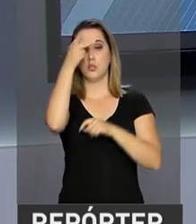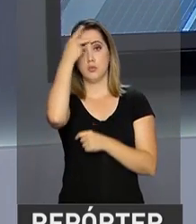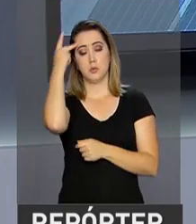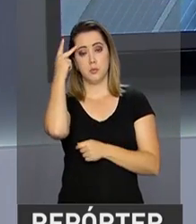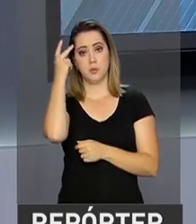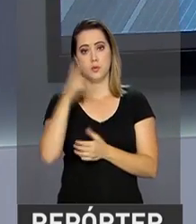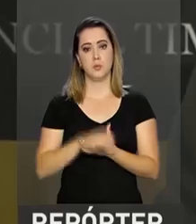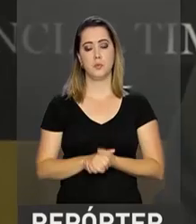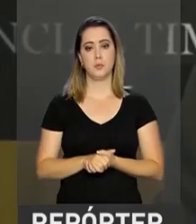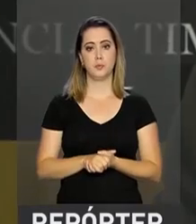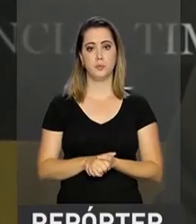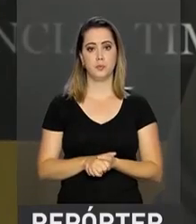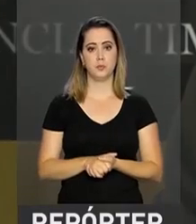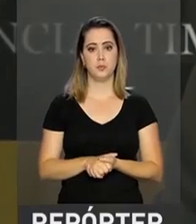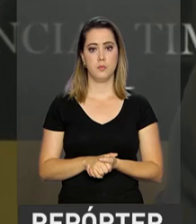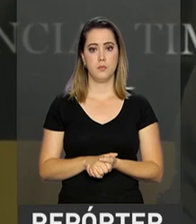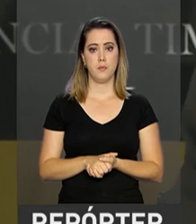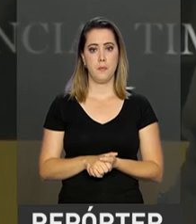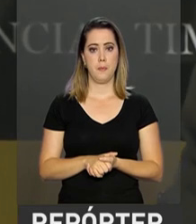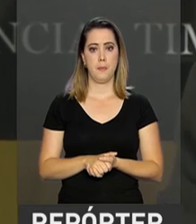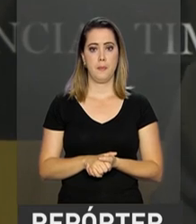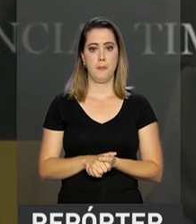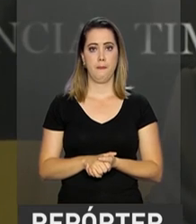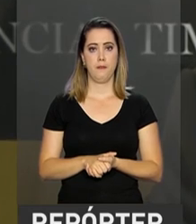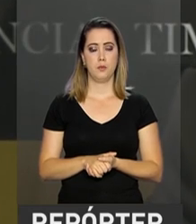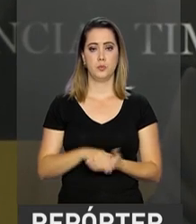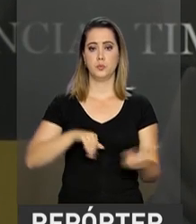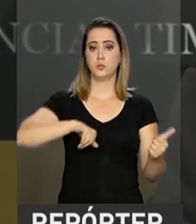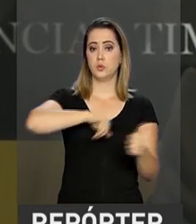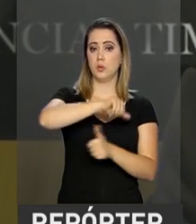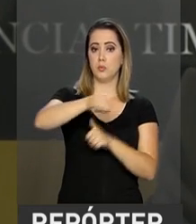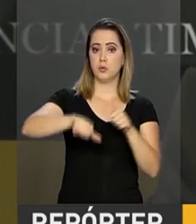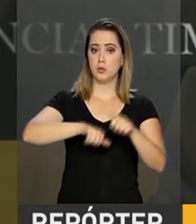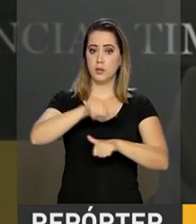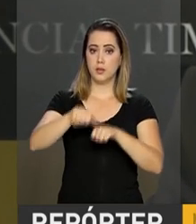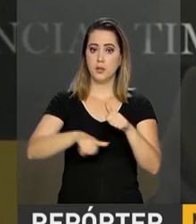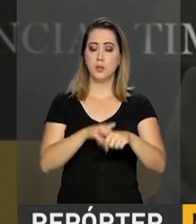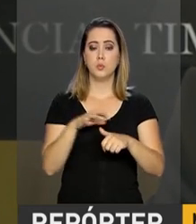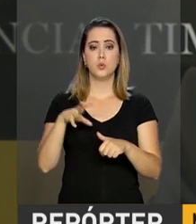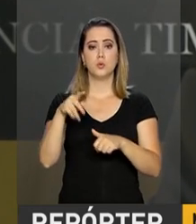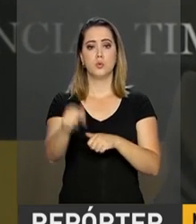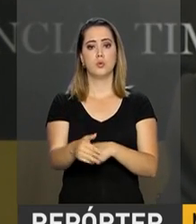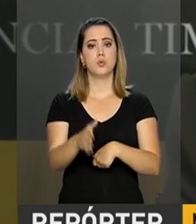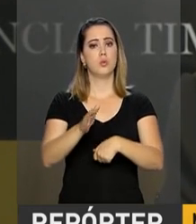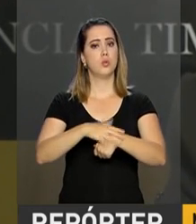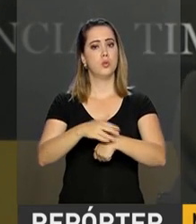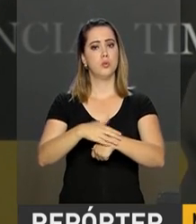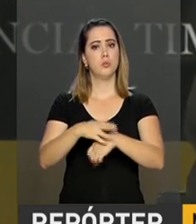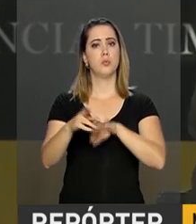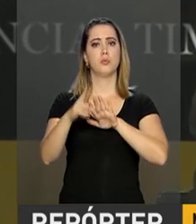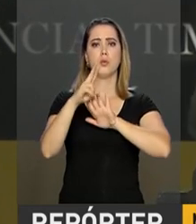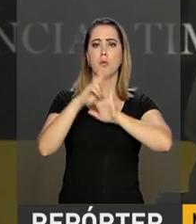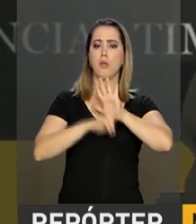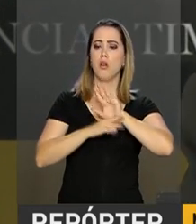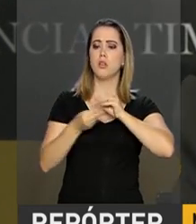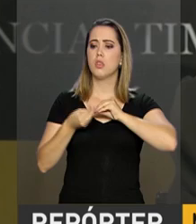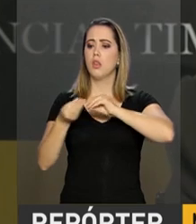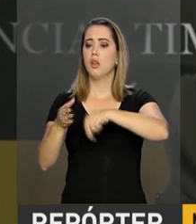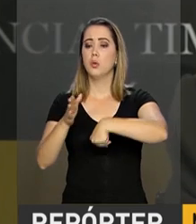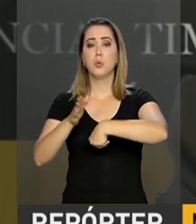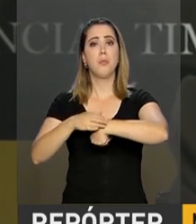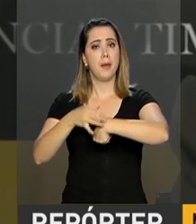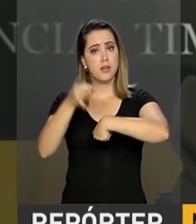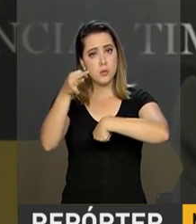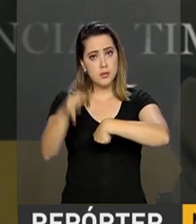dores mudamos todo o ambiente regulatório é dando prazos e garantido